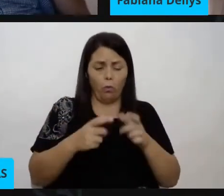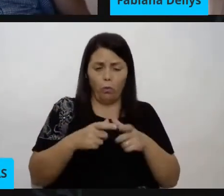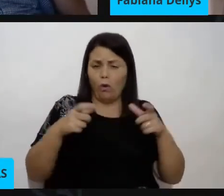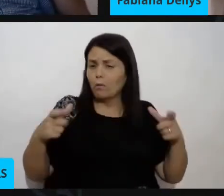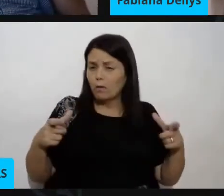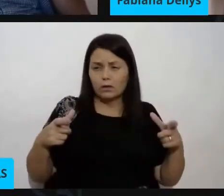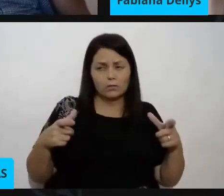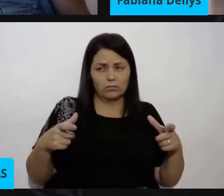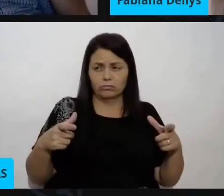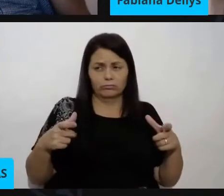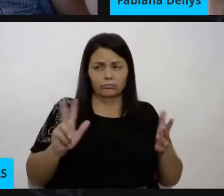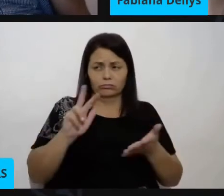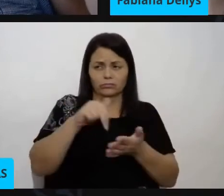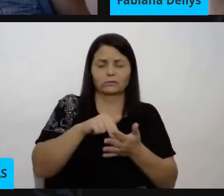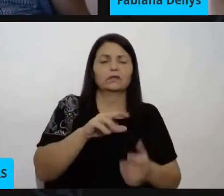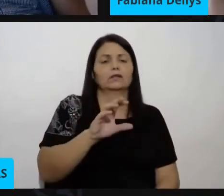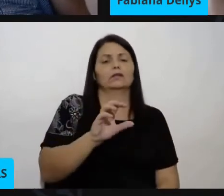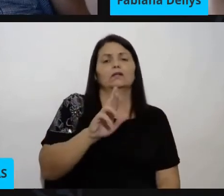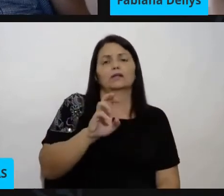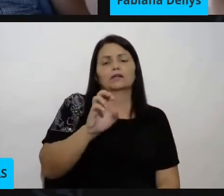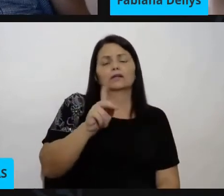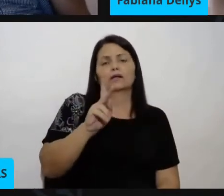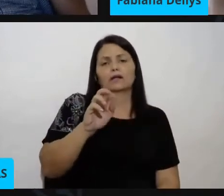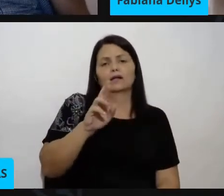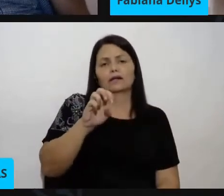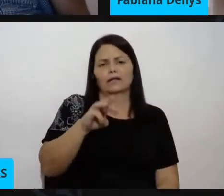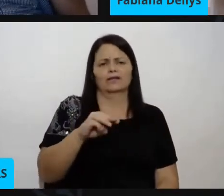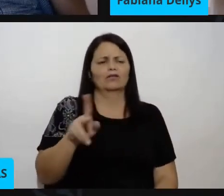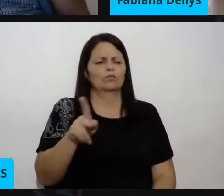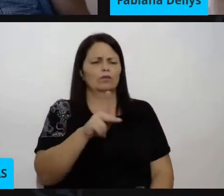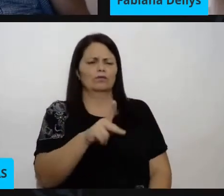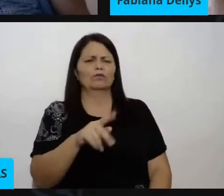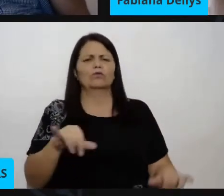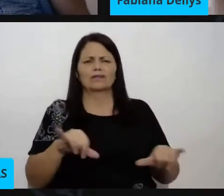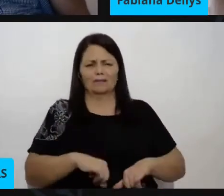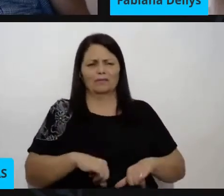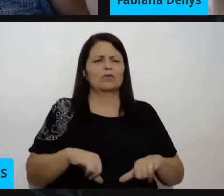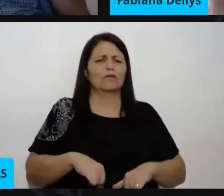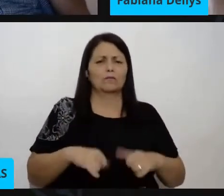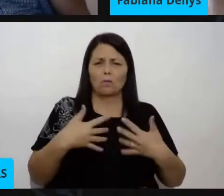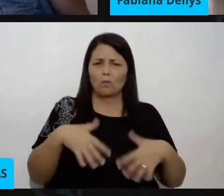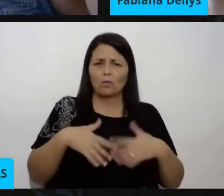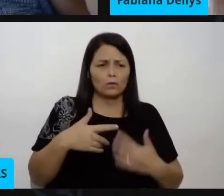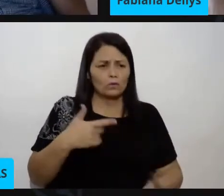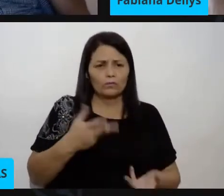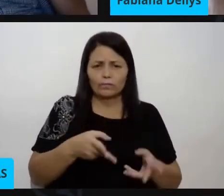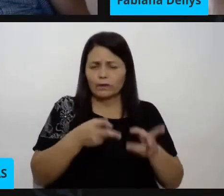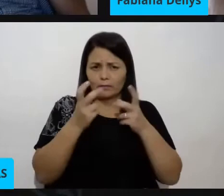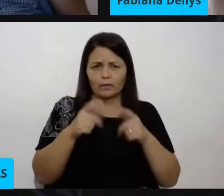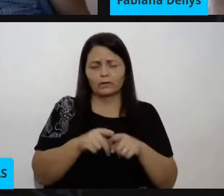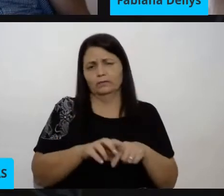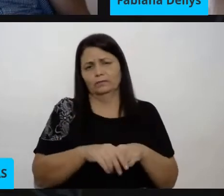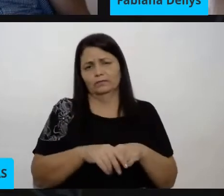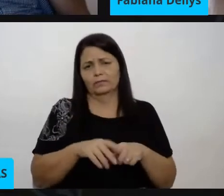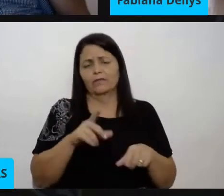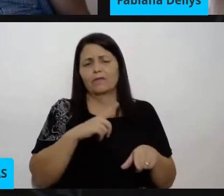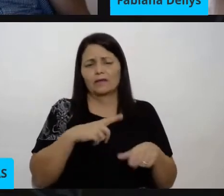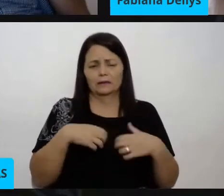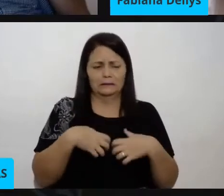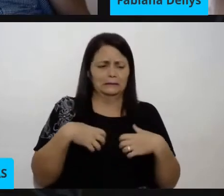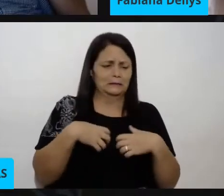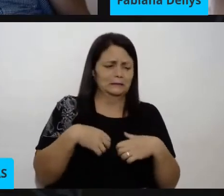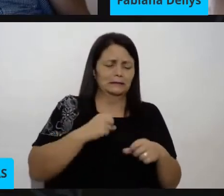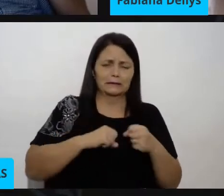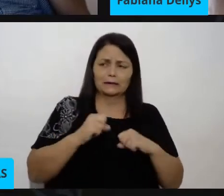presenciais. Karen Campos. Os professores sofrem muito vendo essa situação. Vêm as agonias,